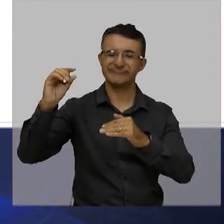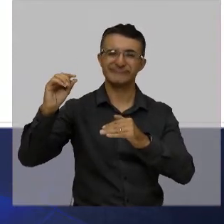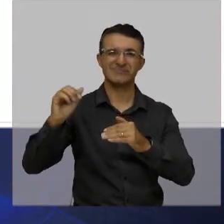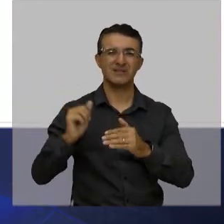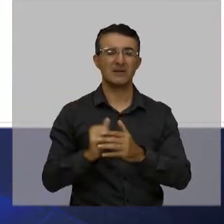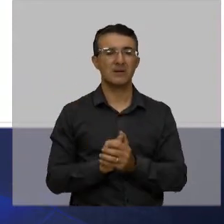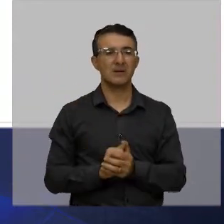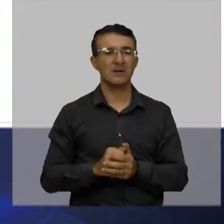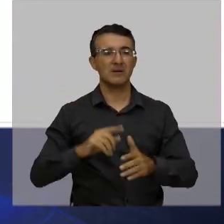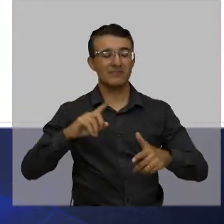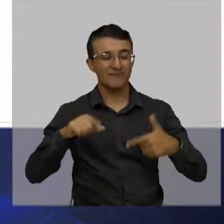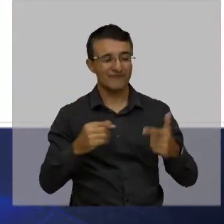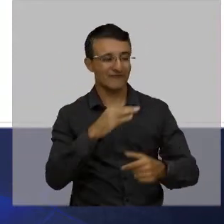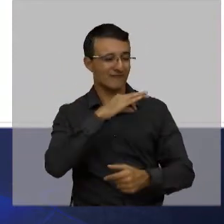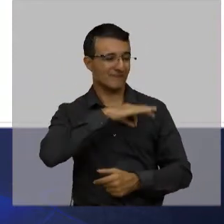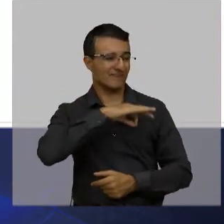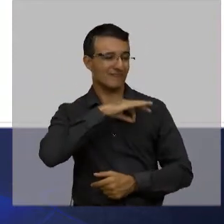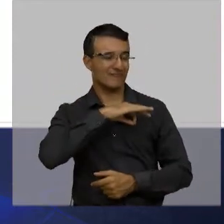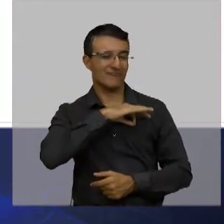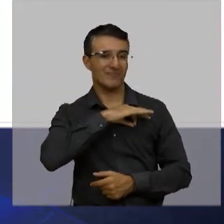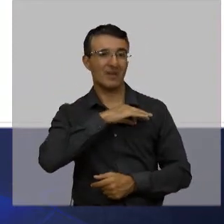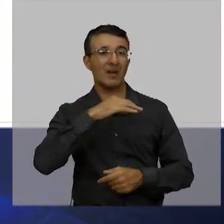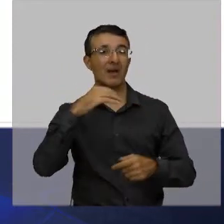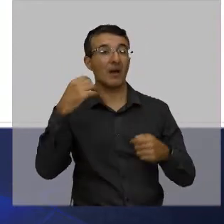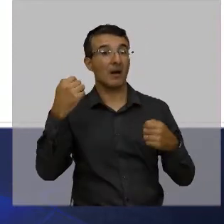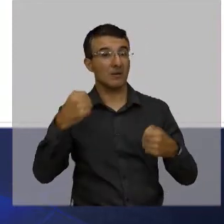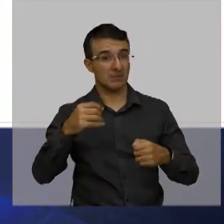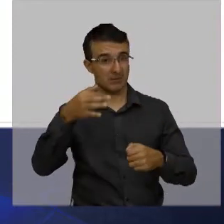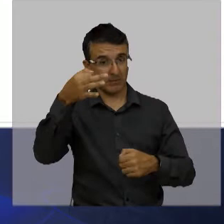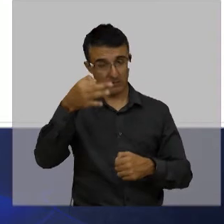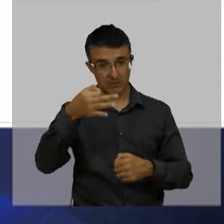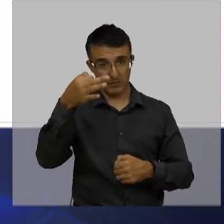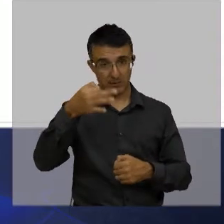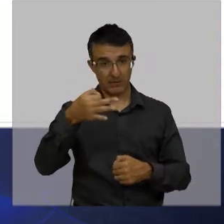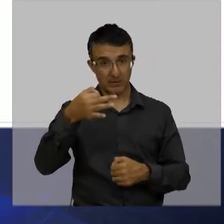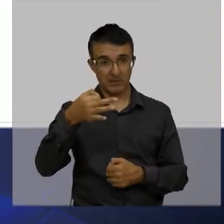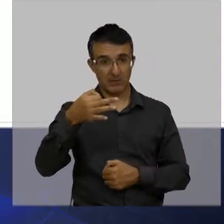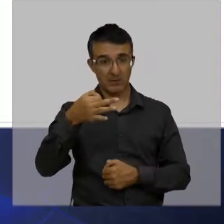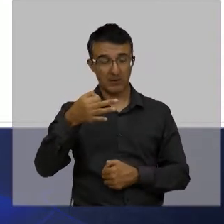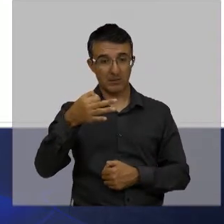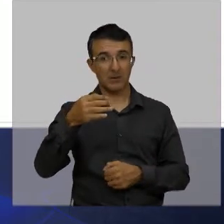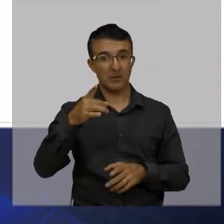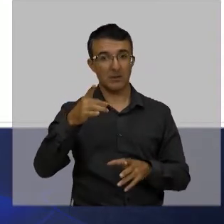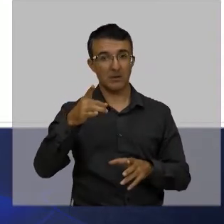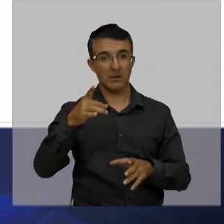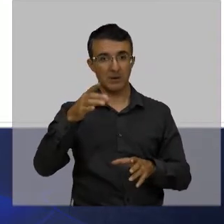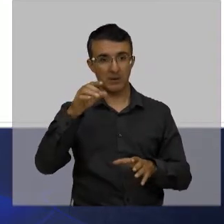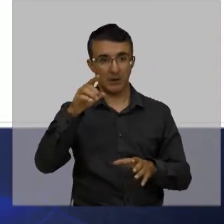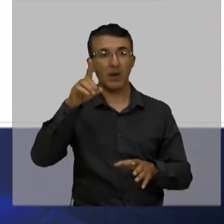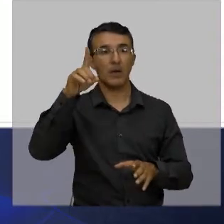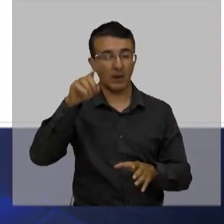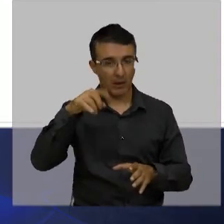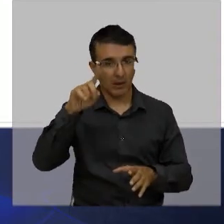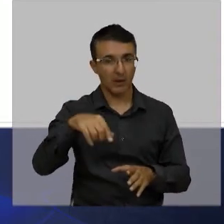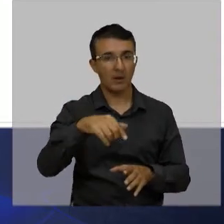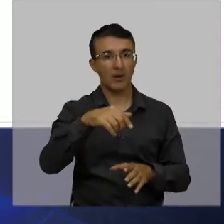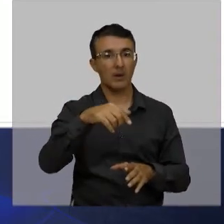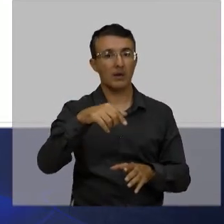estado de São Paulo deveria ser do estado foi de R$ 1.000 para R$